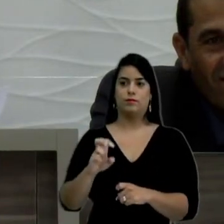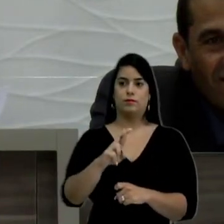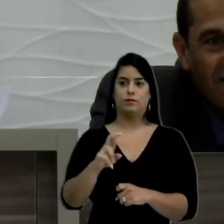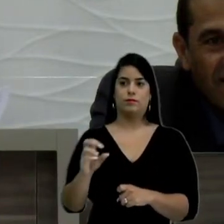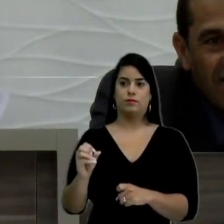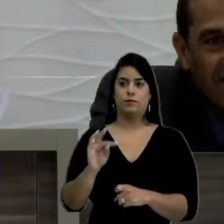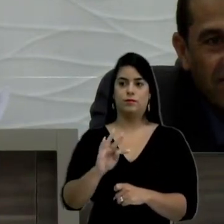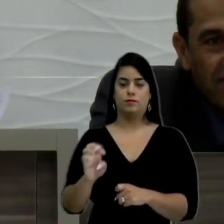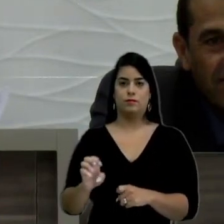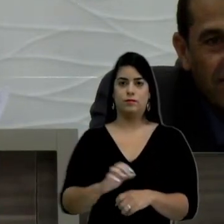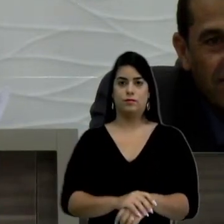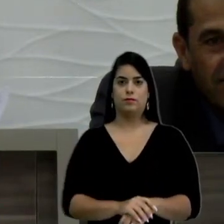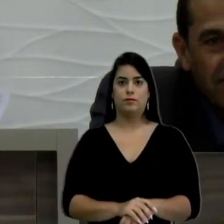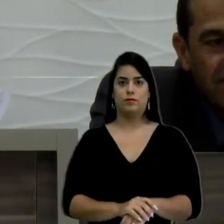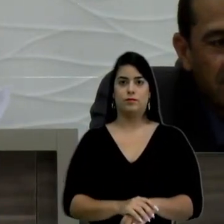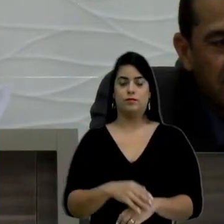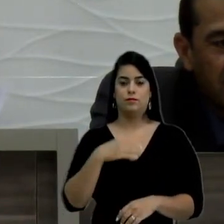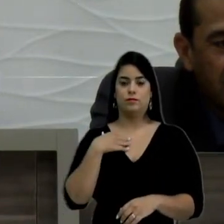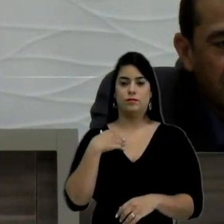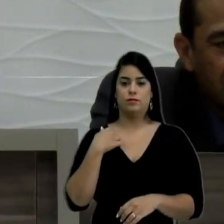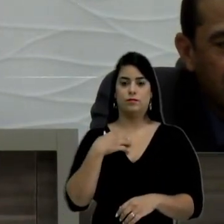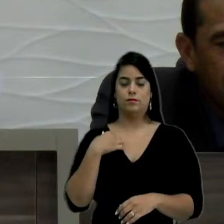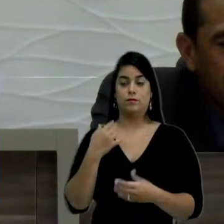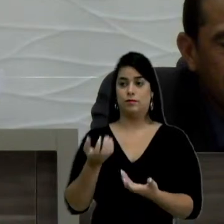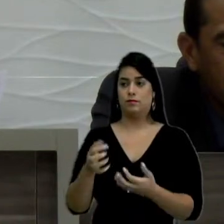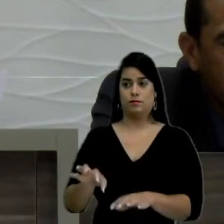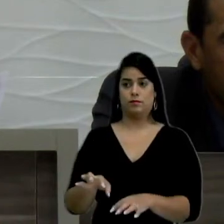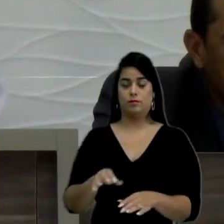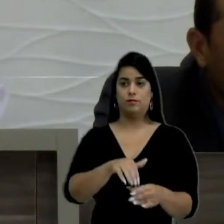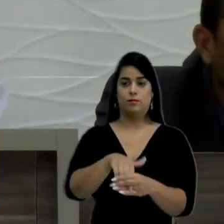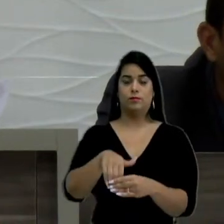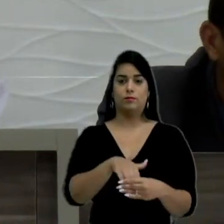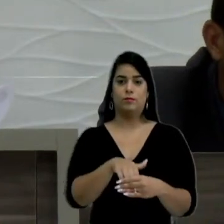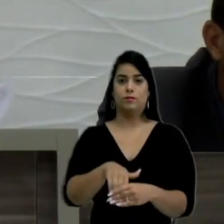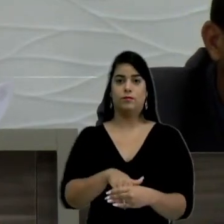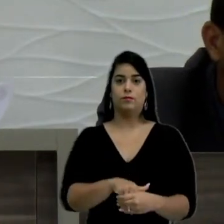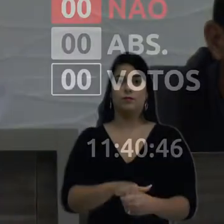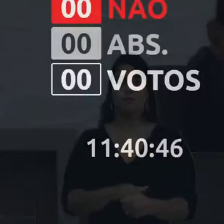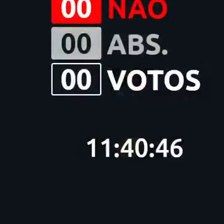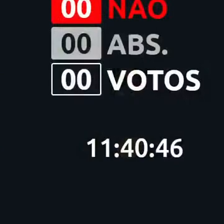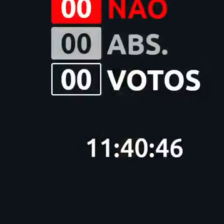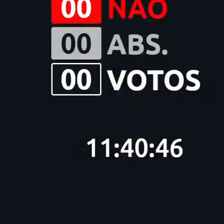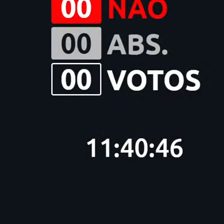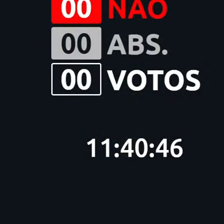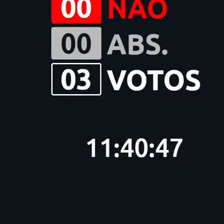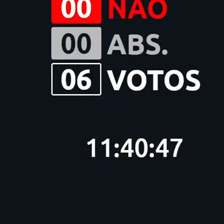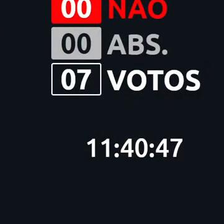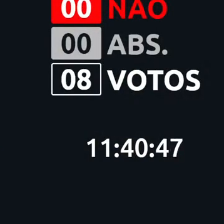discussão. Não tendo quem queira discutir, coloque em votação. Vamos votar todo mundo.